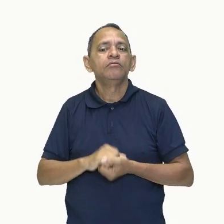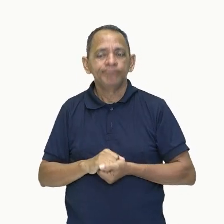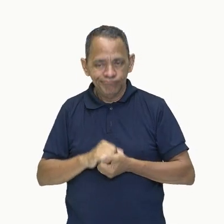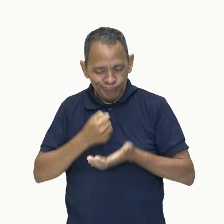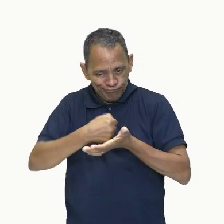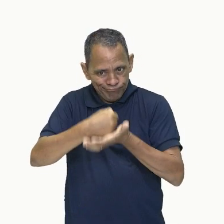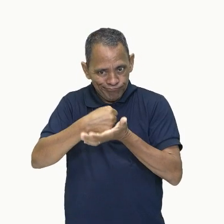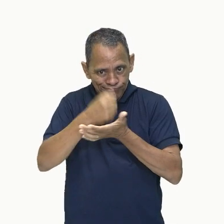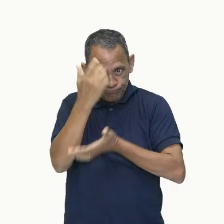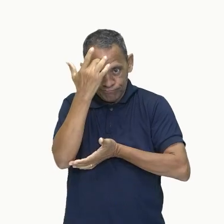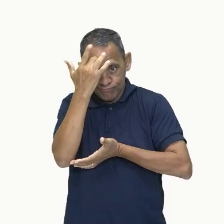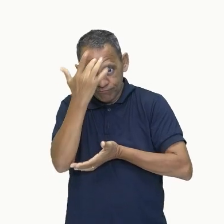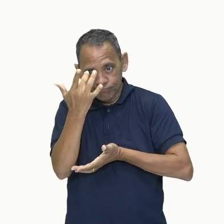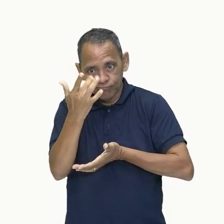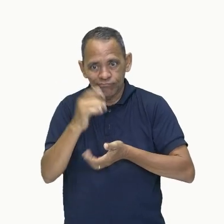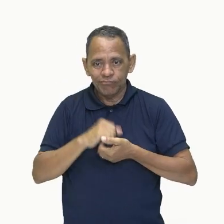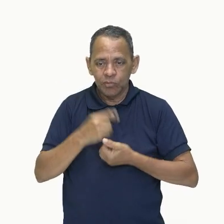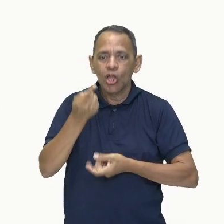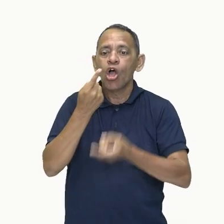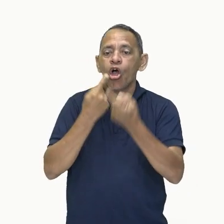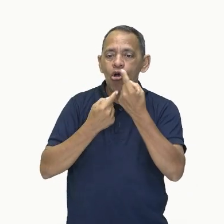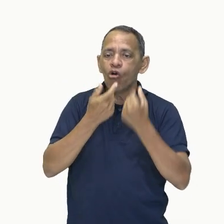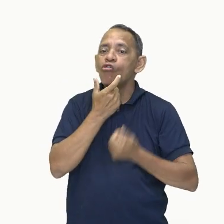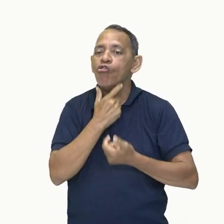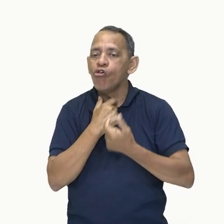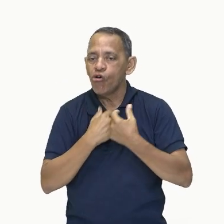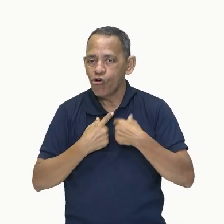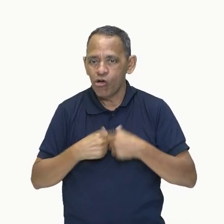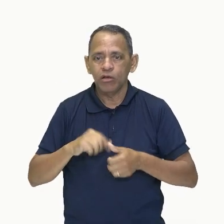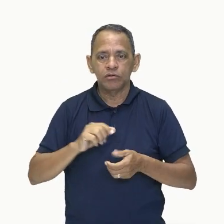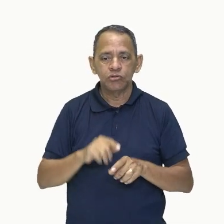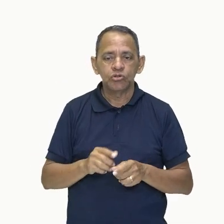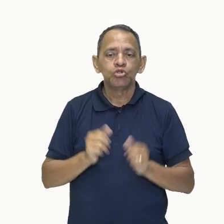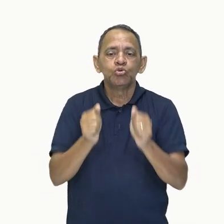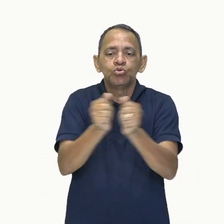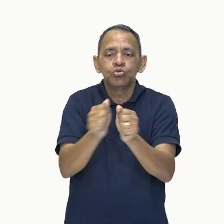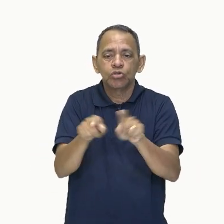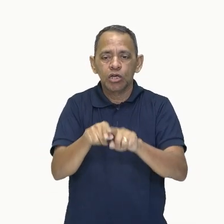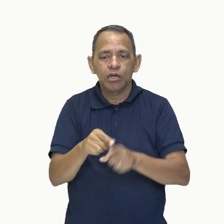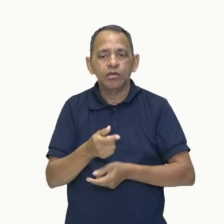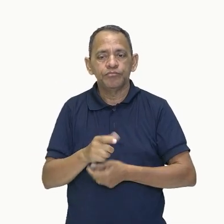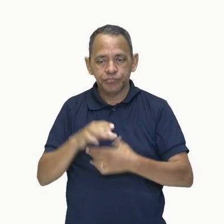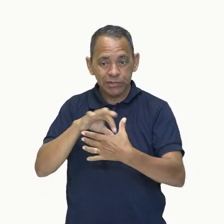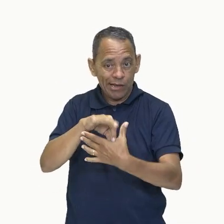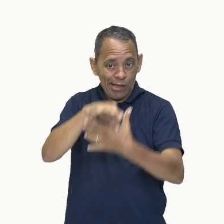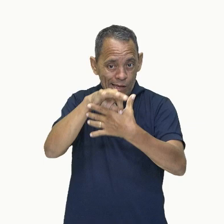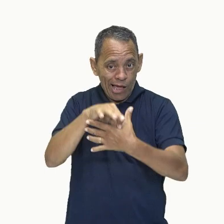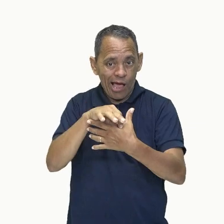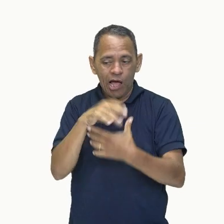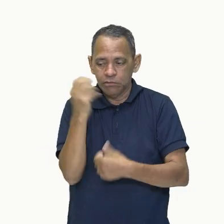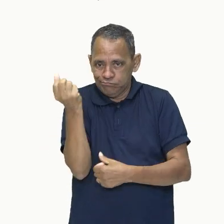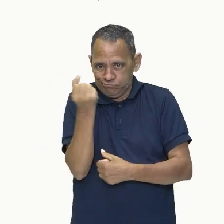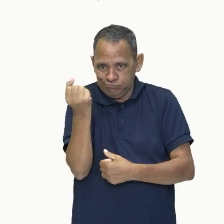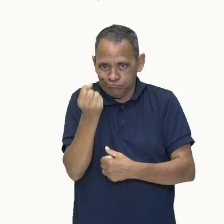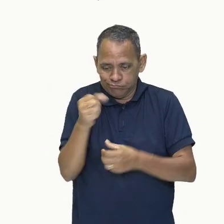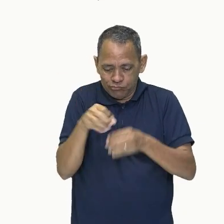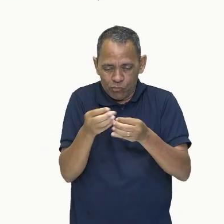digestão ingeridas com as carnes, leites e ovos. Então, note que